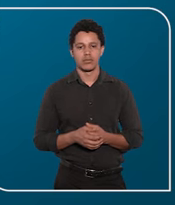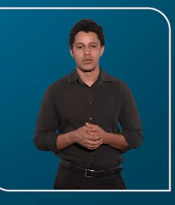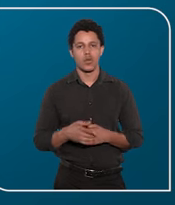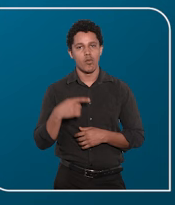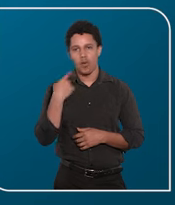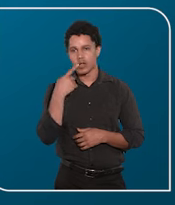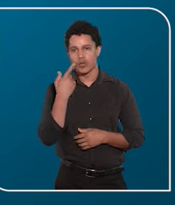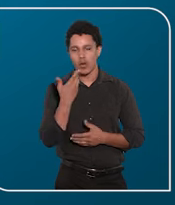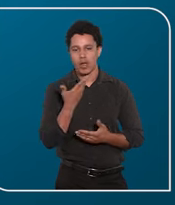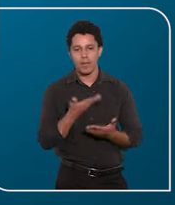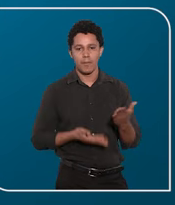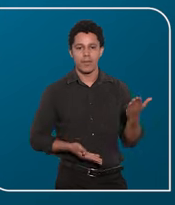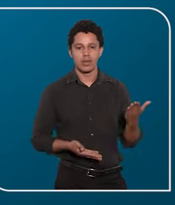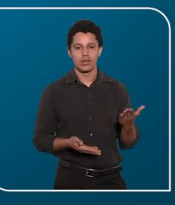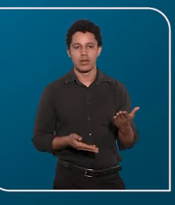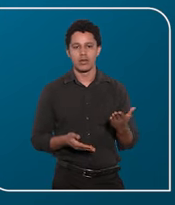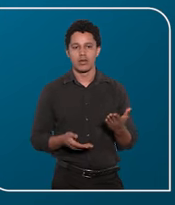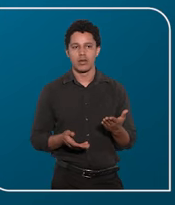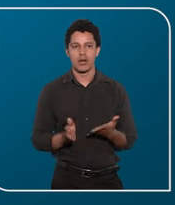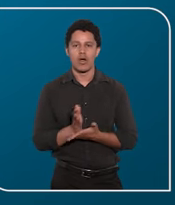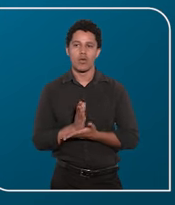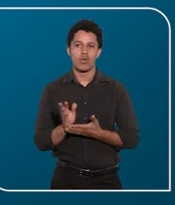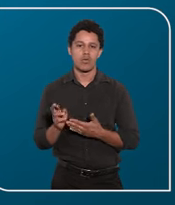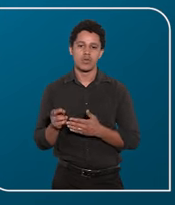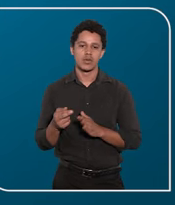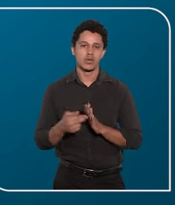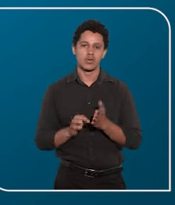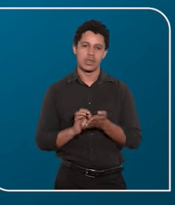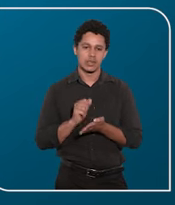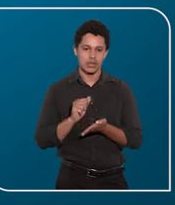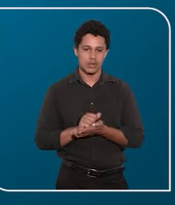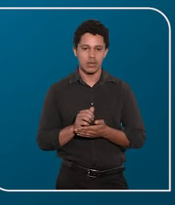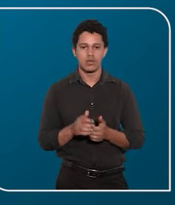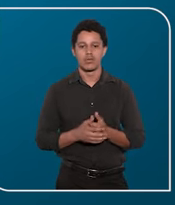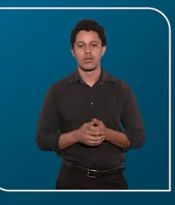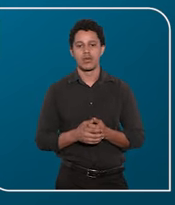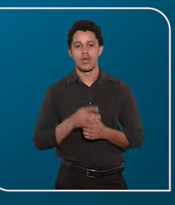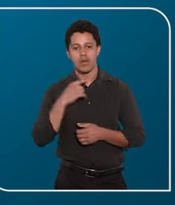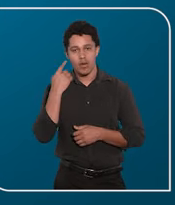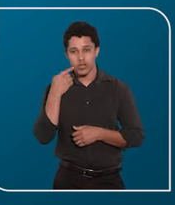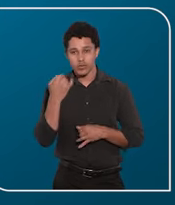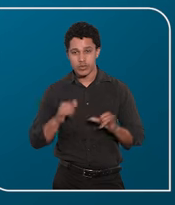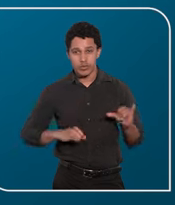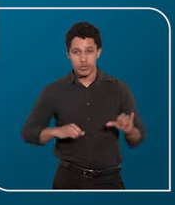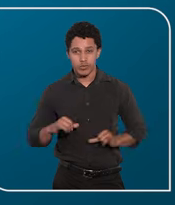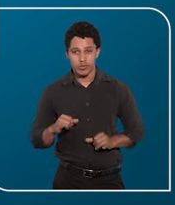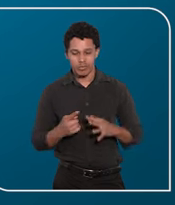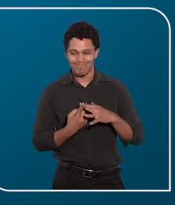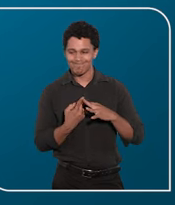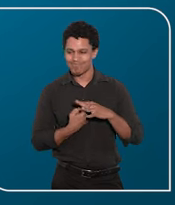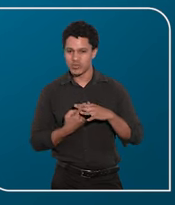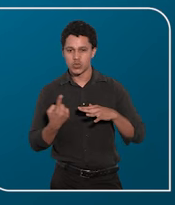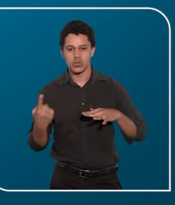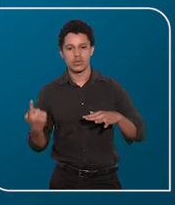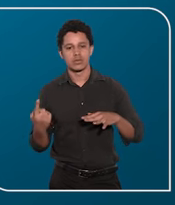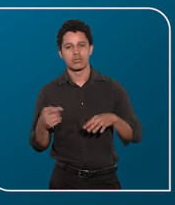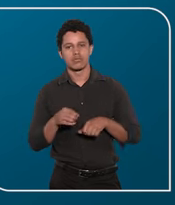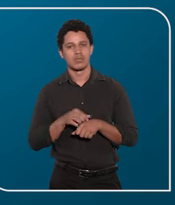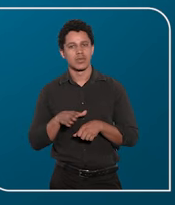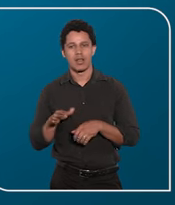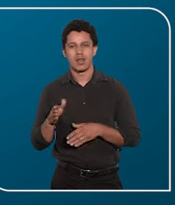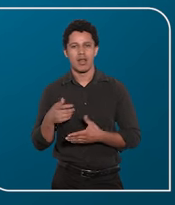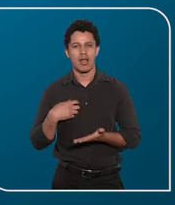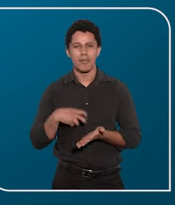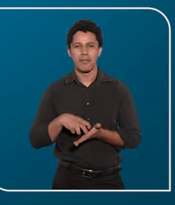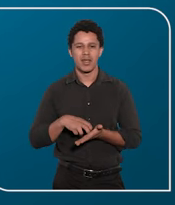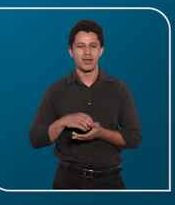por alguma razão, algum dos requisitos da inscrição. O advogado sofreu a pena de exclusão. Pena de exclusão é a pena mais